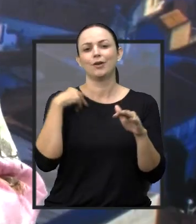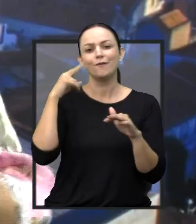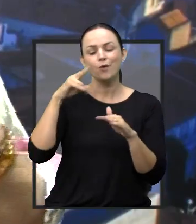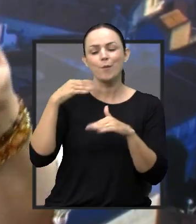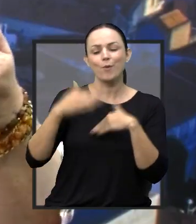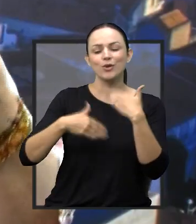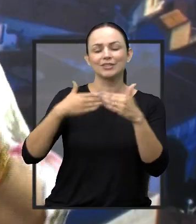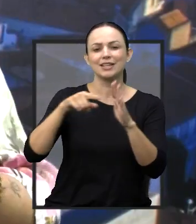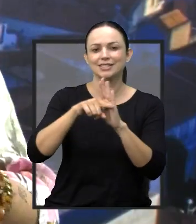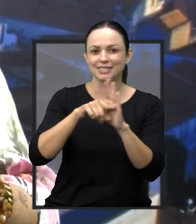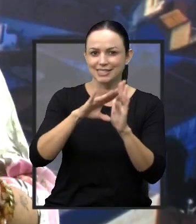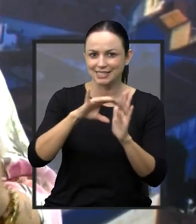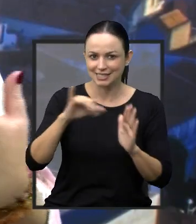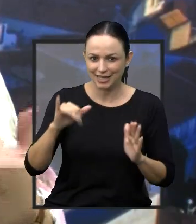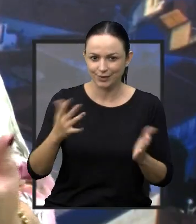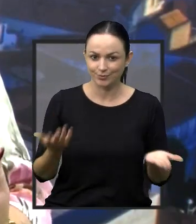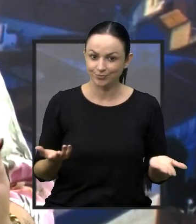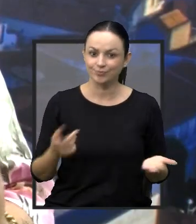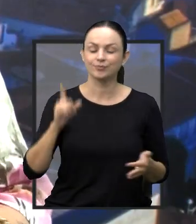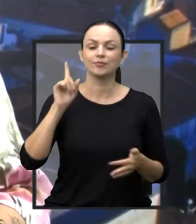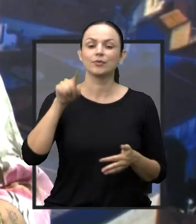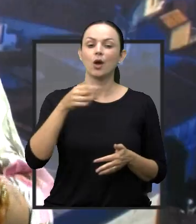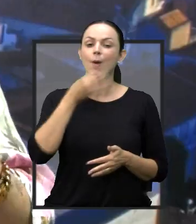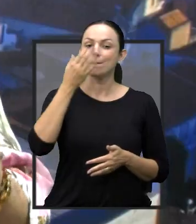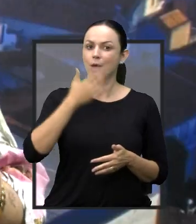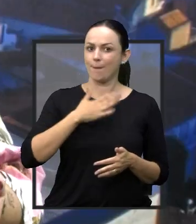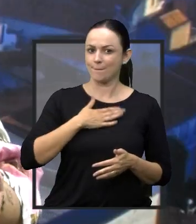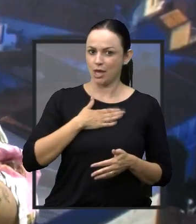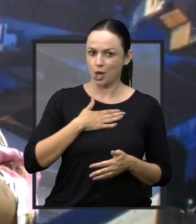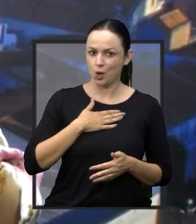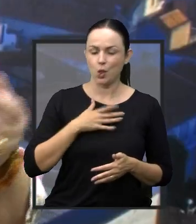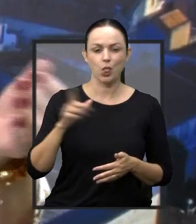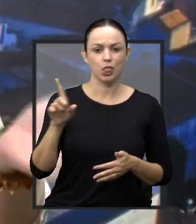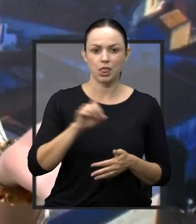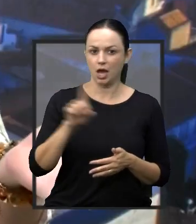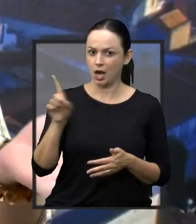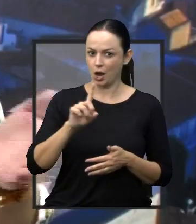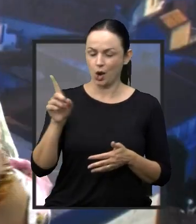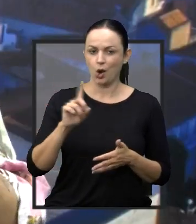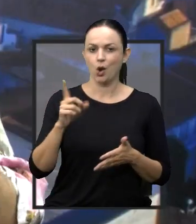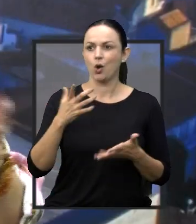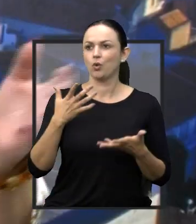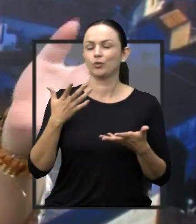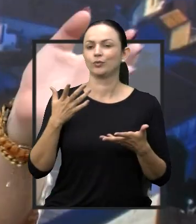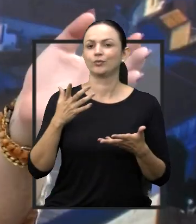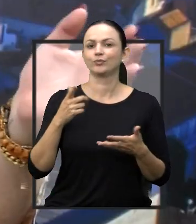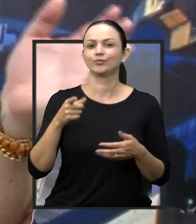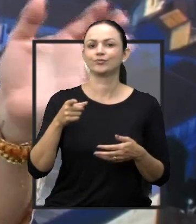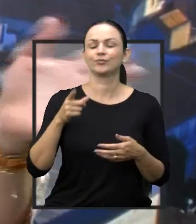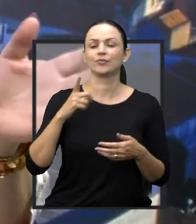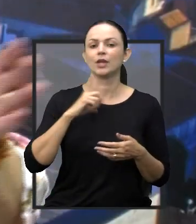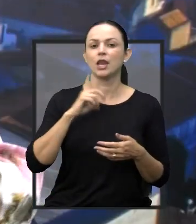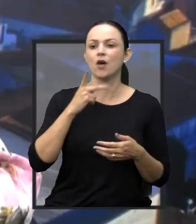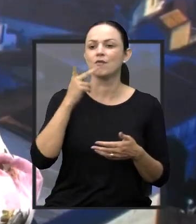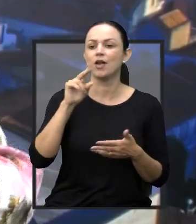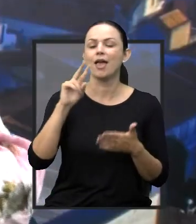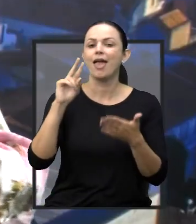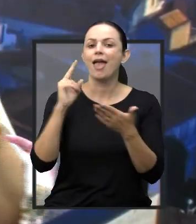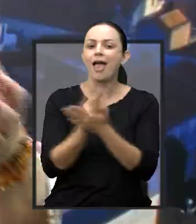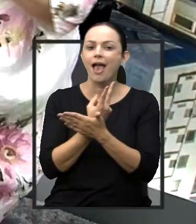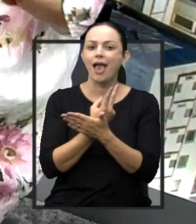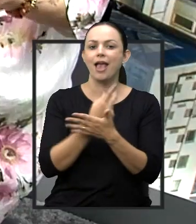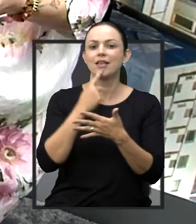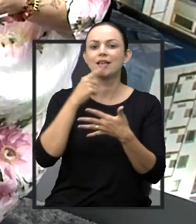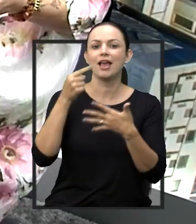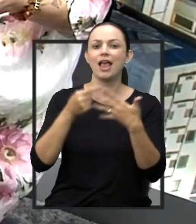nós vimos isso. Volto a dizer, esse é um ponto de vista meu, não considero que os equívocos, que os erros apontados